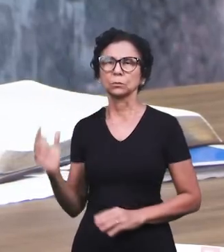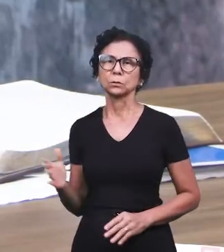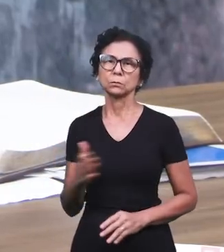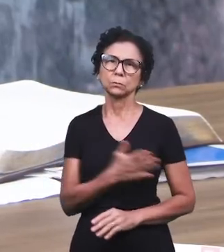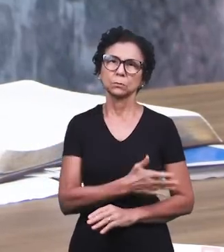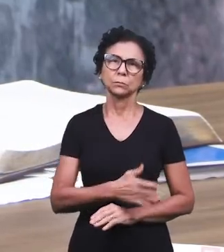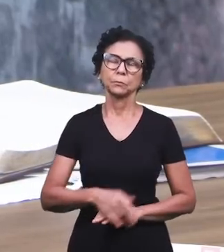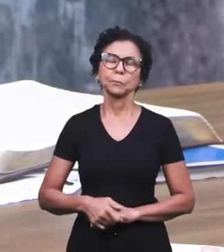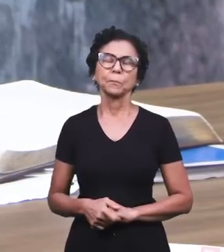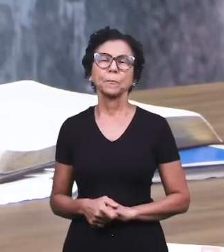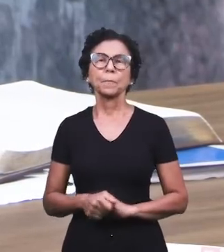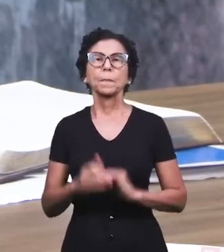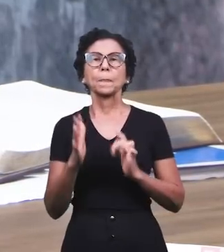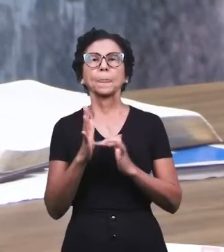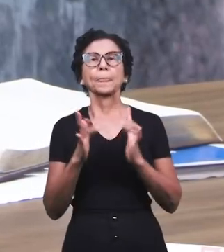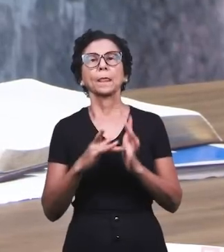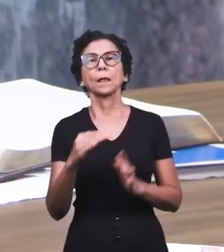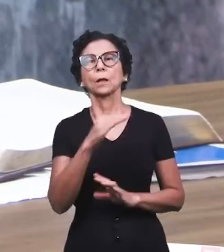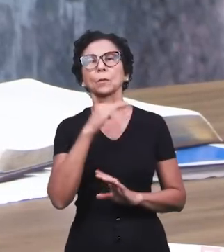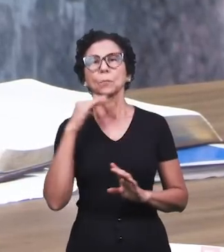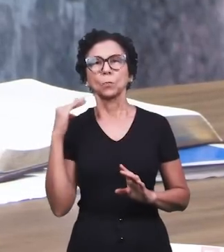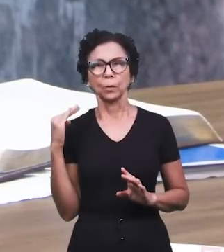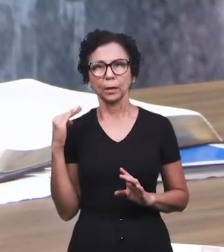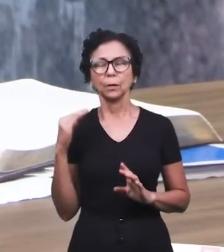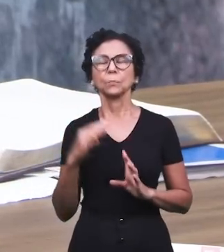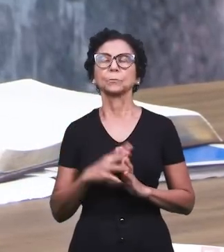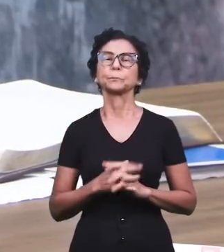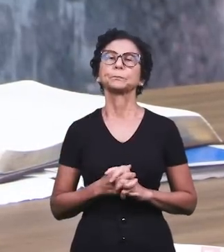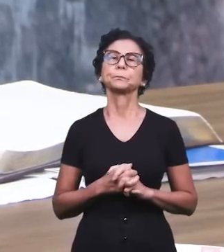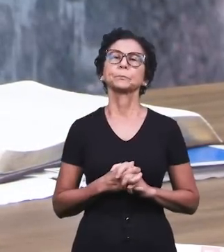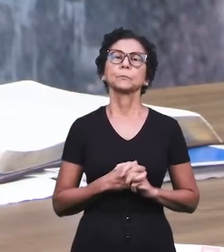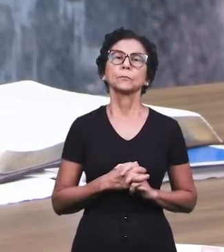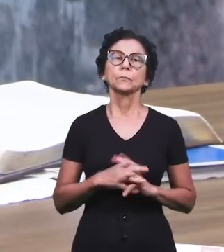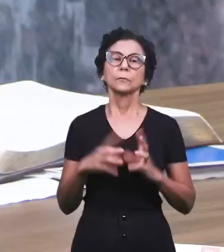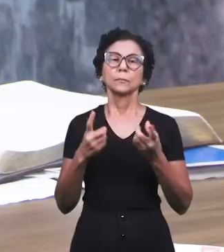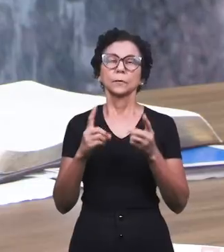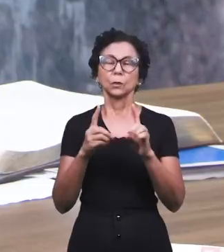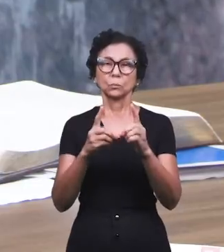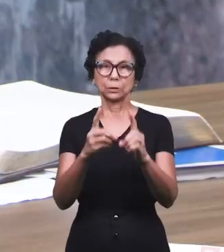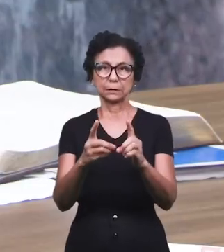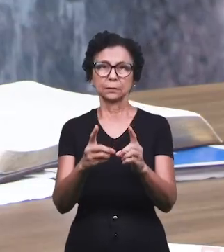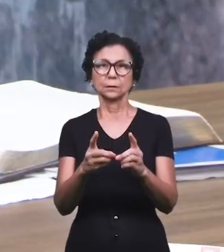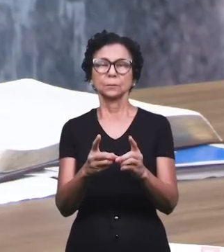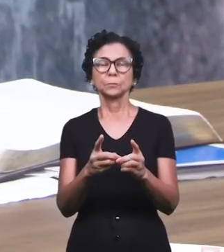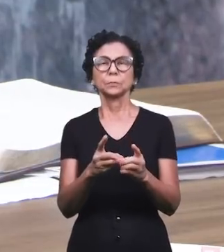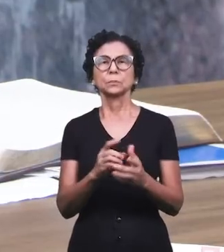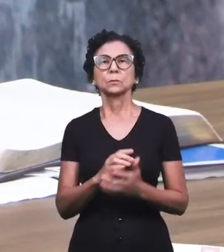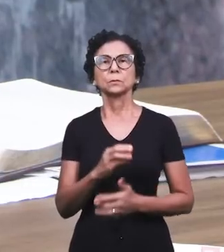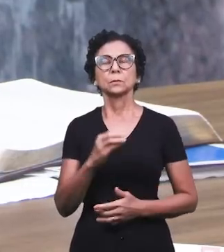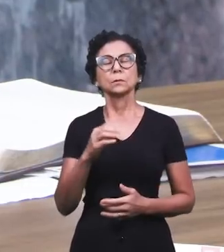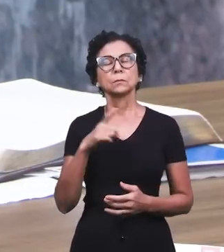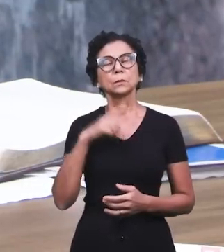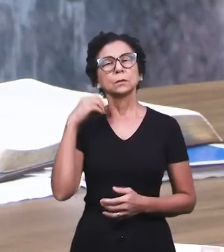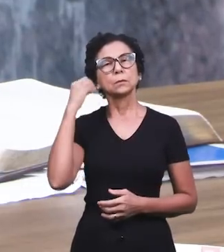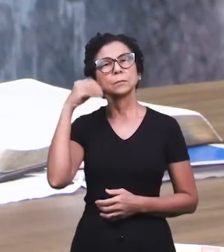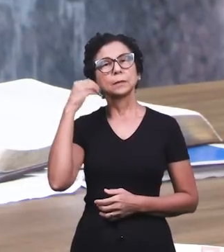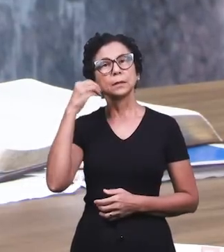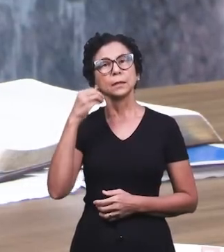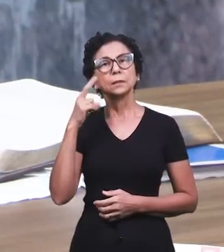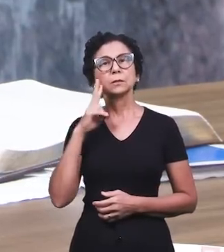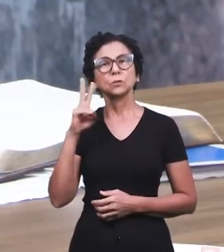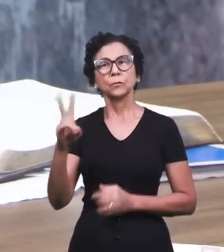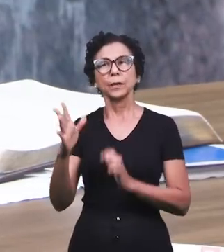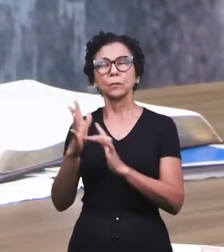Jesus morreu, os seus discípulos, eles vão ter uma experiência da revelação do Senhor Jesus